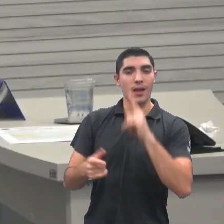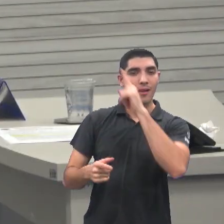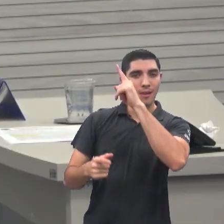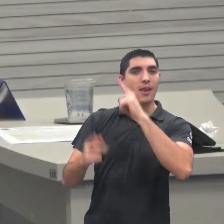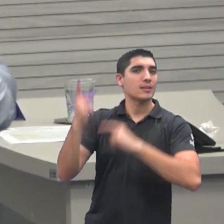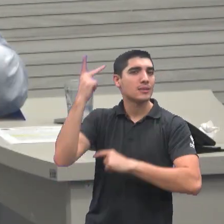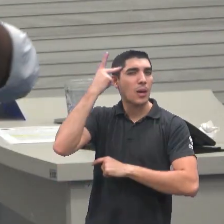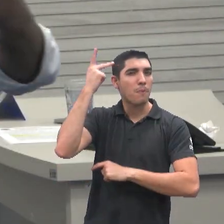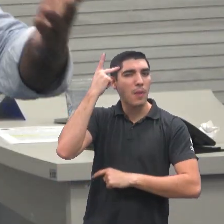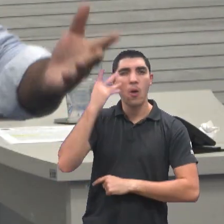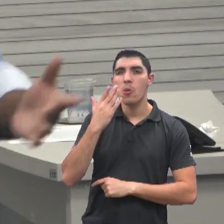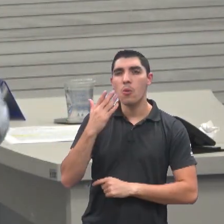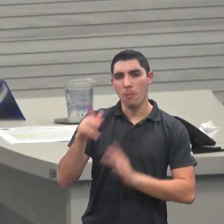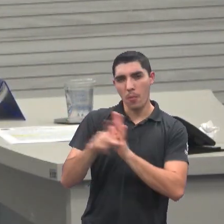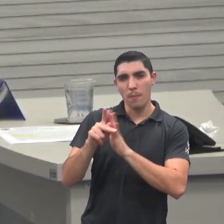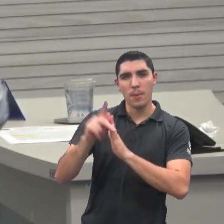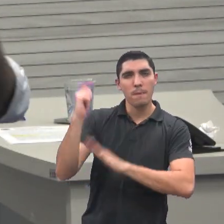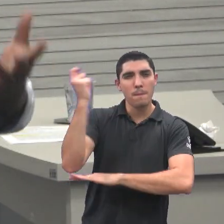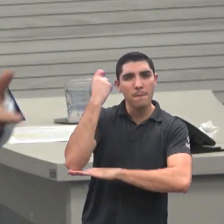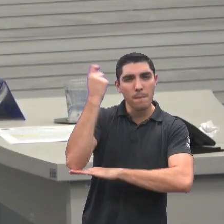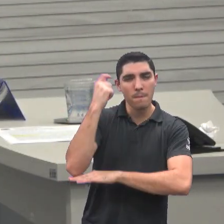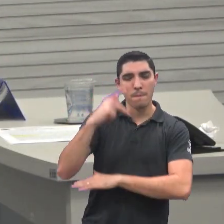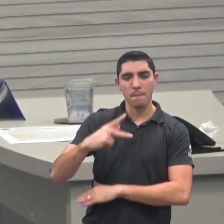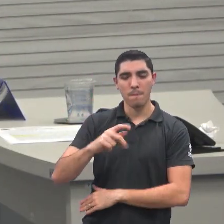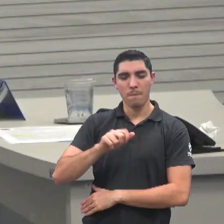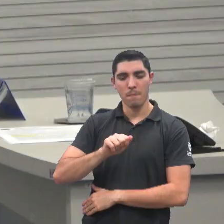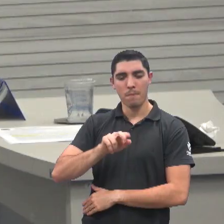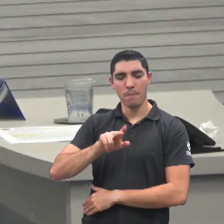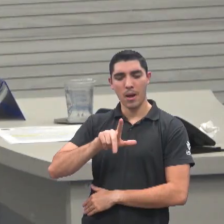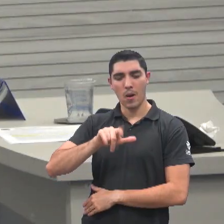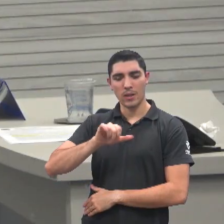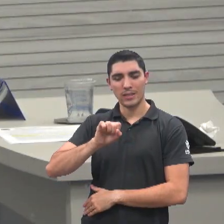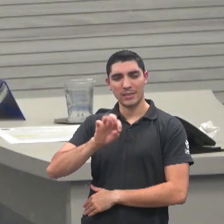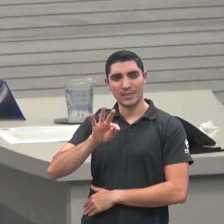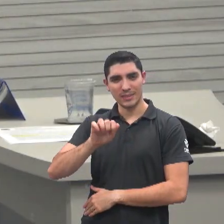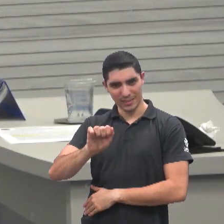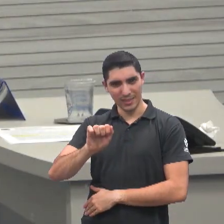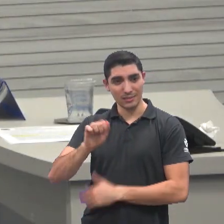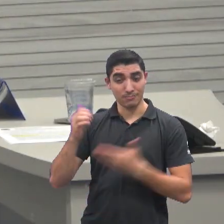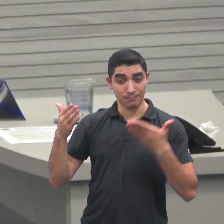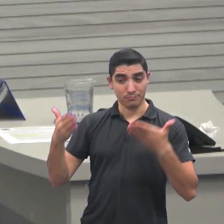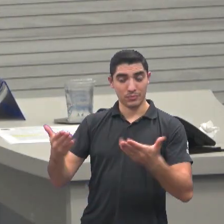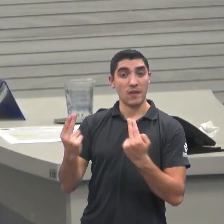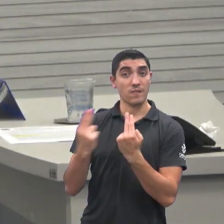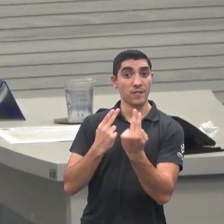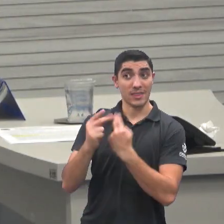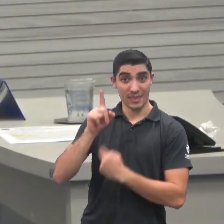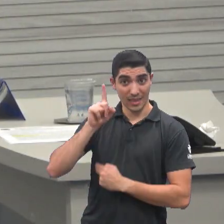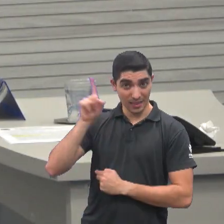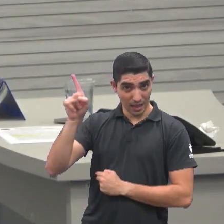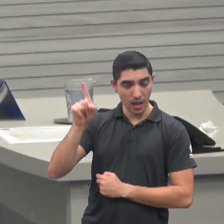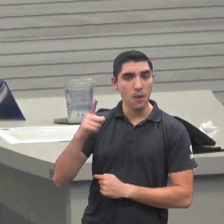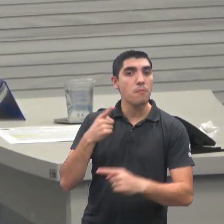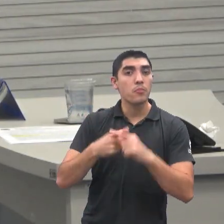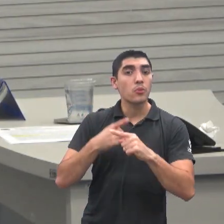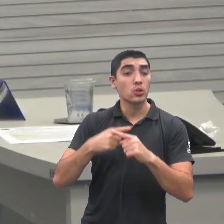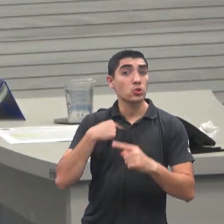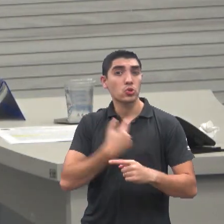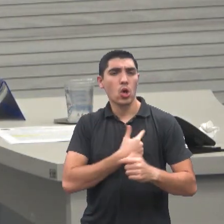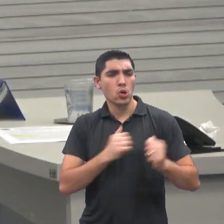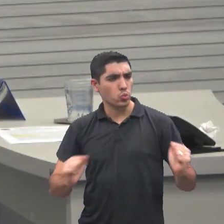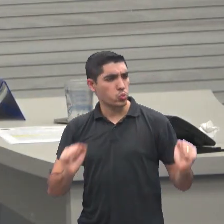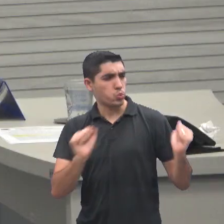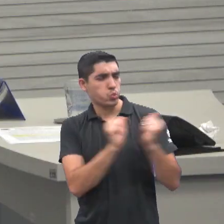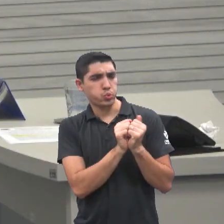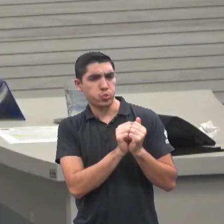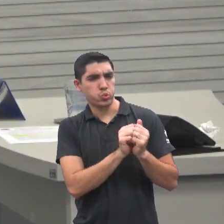vamos fazer aqui umas caravanas para ir para São Paulo, para estar junto do presidente Bolsonaro e pedir